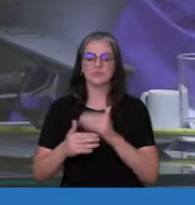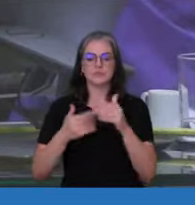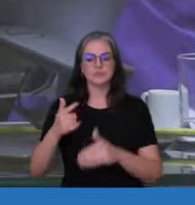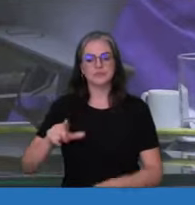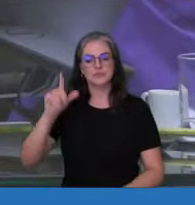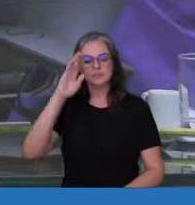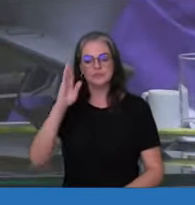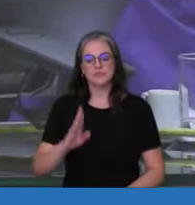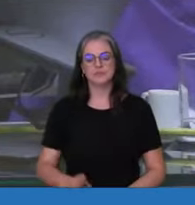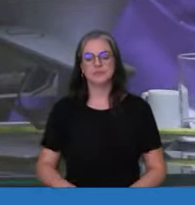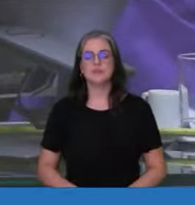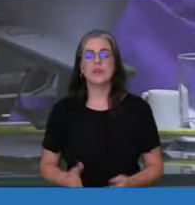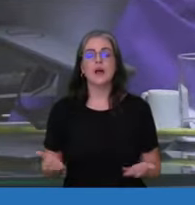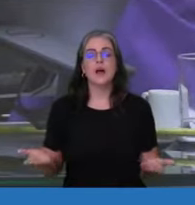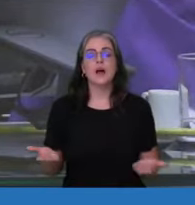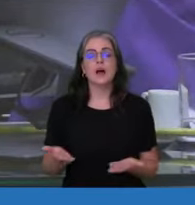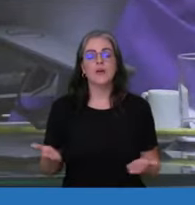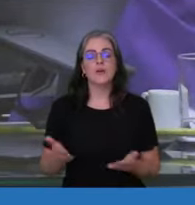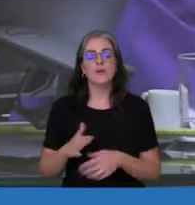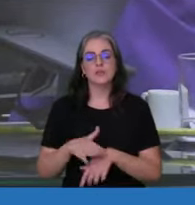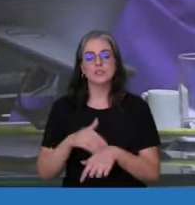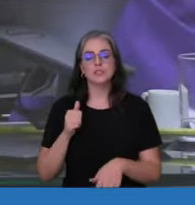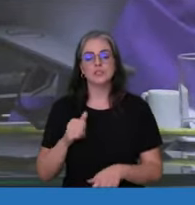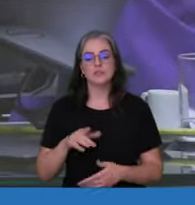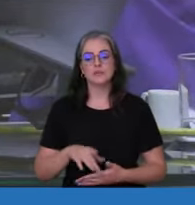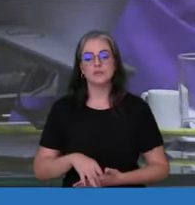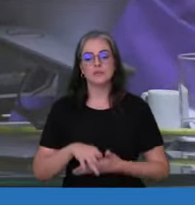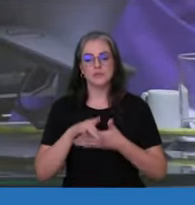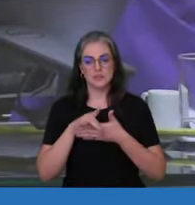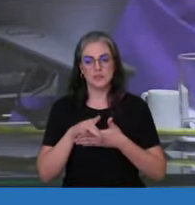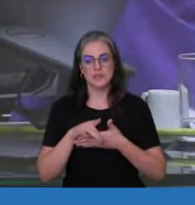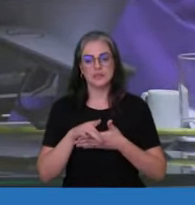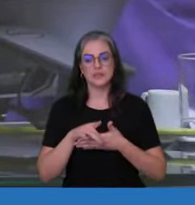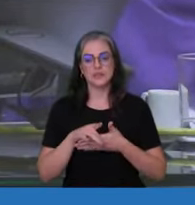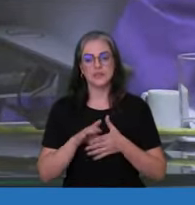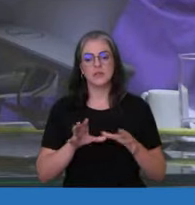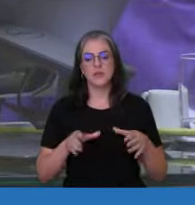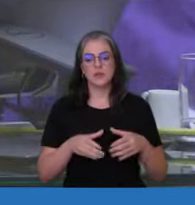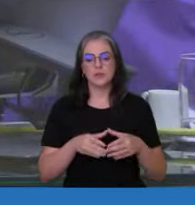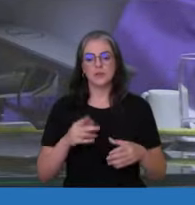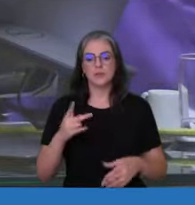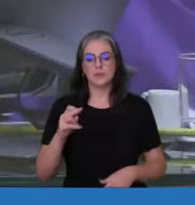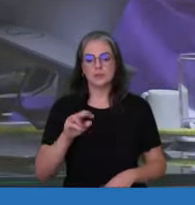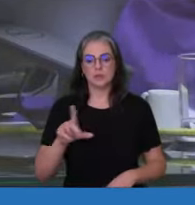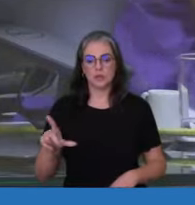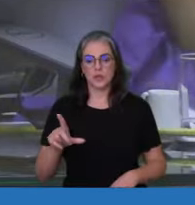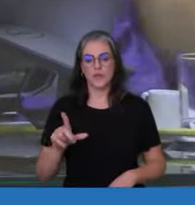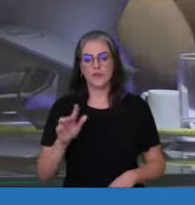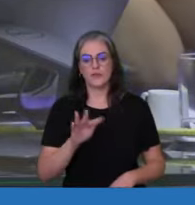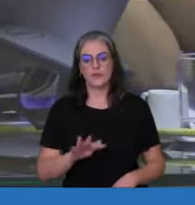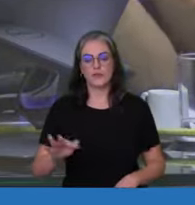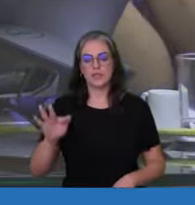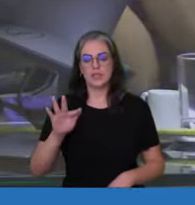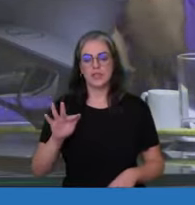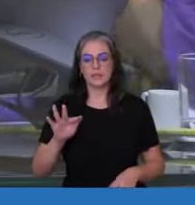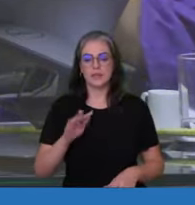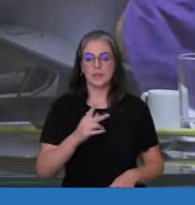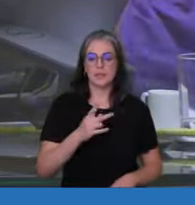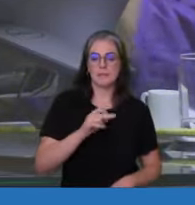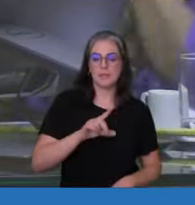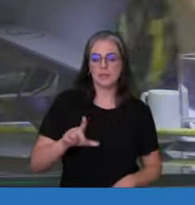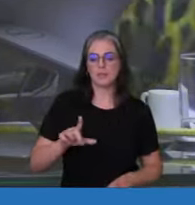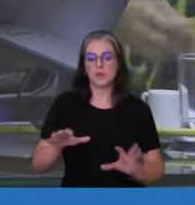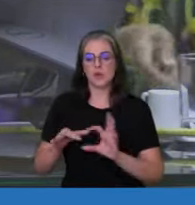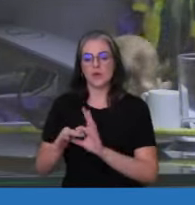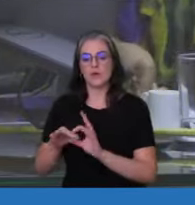Passo agora a palavra para a nossa liderança, líder da bancada do PSOL, líder da Federação PSOL Rede, Érica